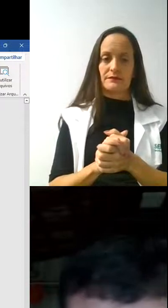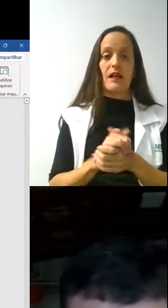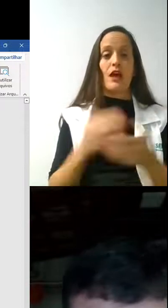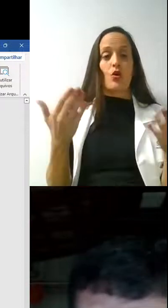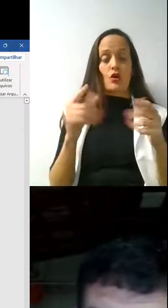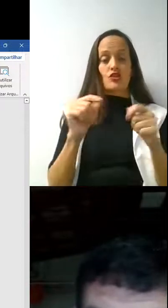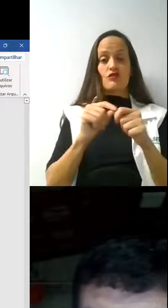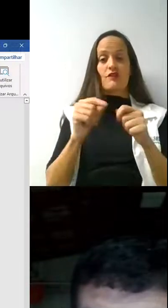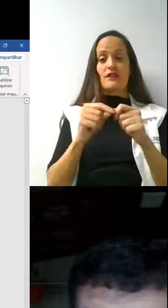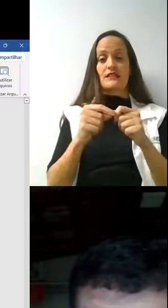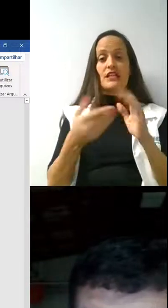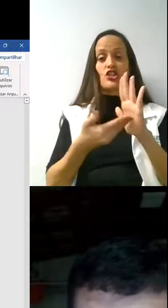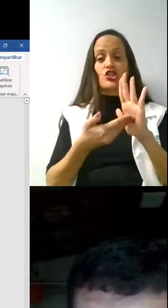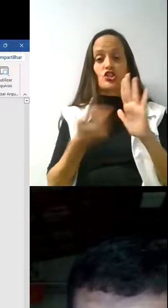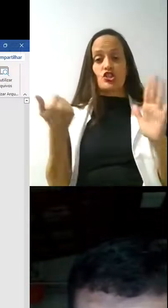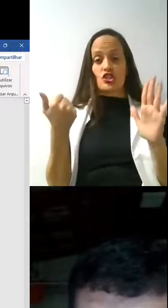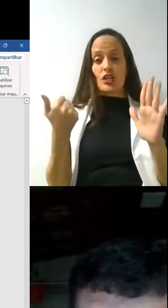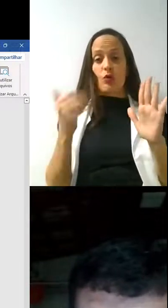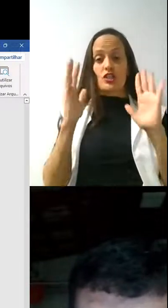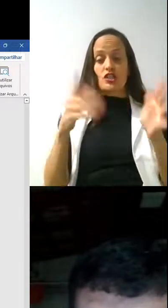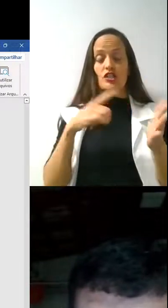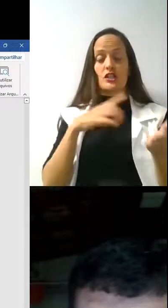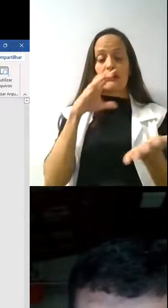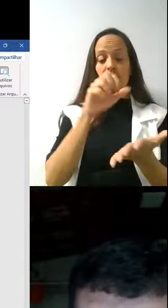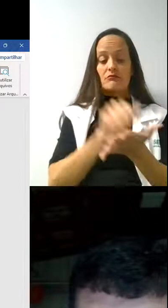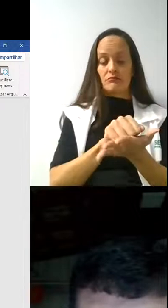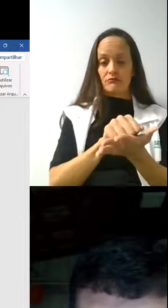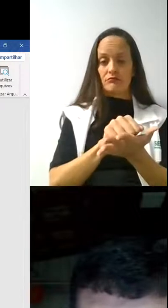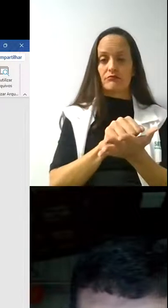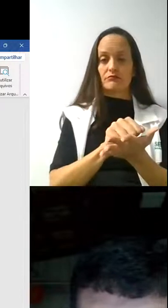Cadastrado. Até essa informação aqui tá equivocada.